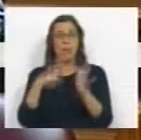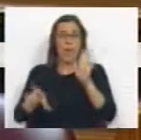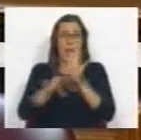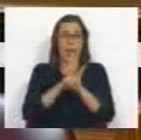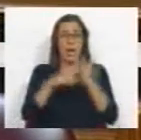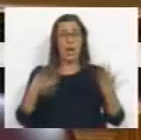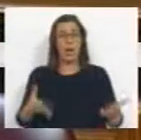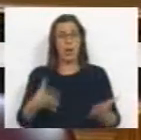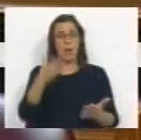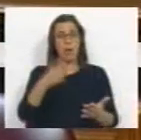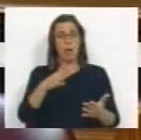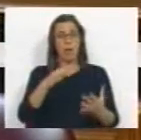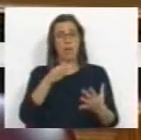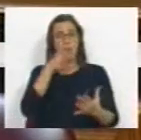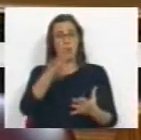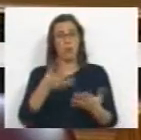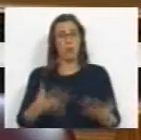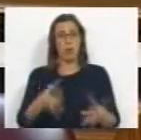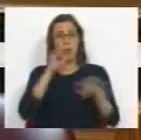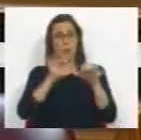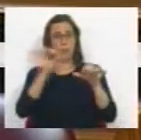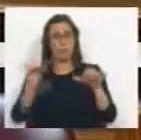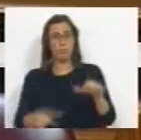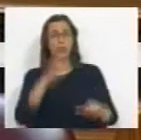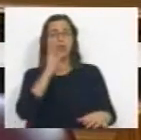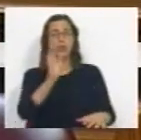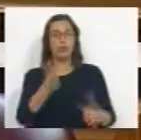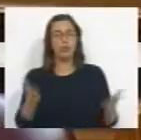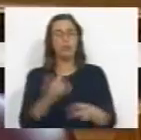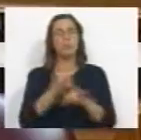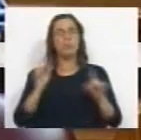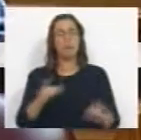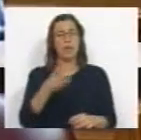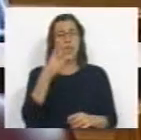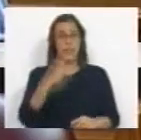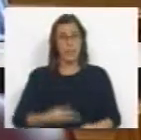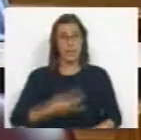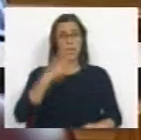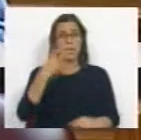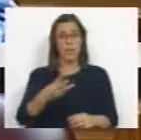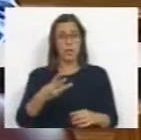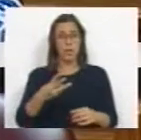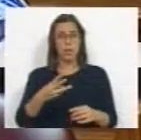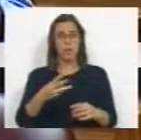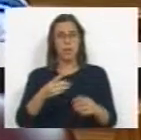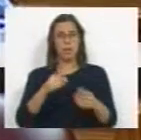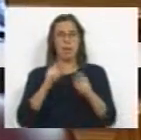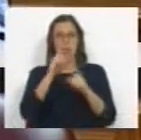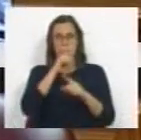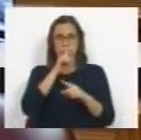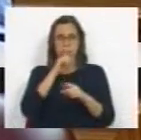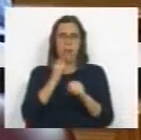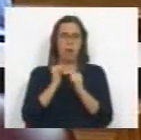que a Sra. Ministra, aliás, teve a oportunidade de se referir na sua intervenção, porque passar de 3 anos do tal martírio